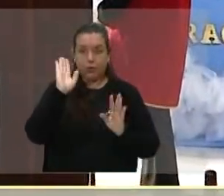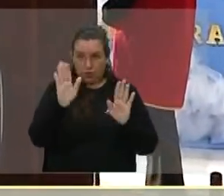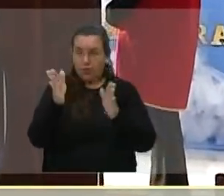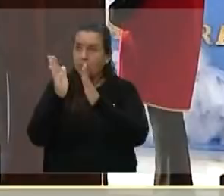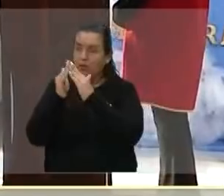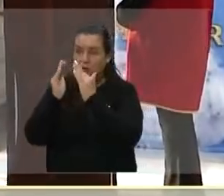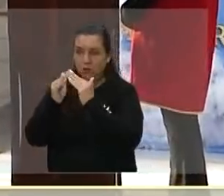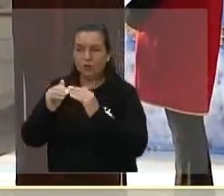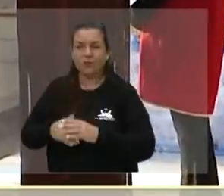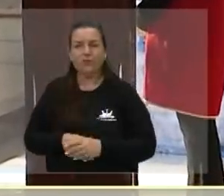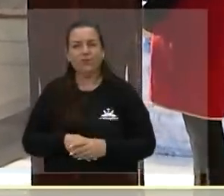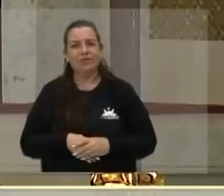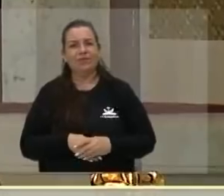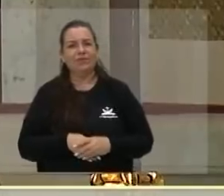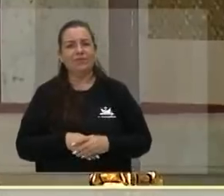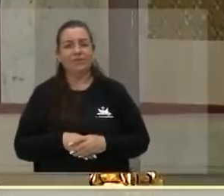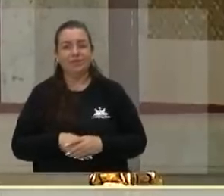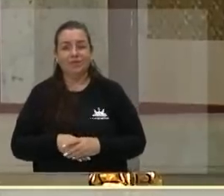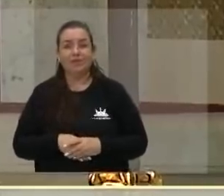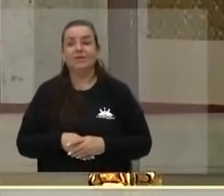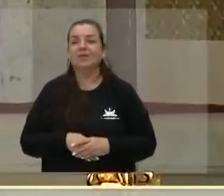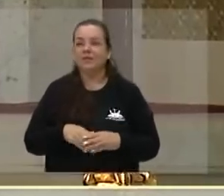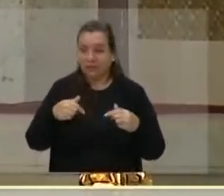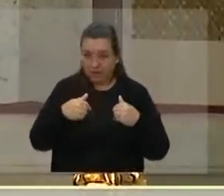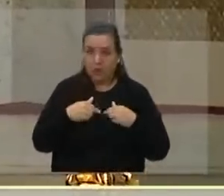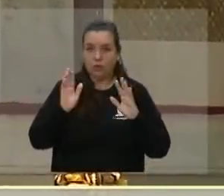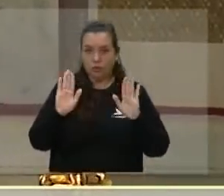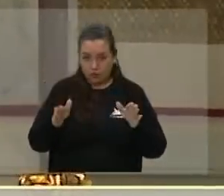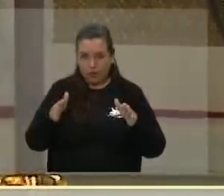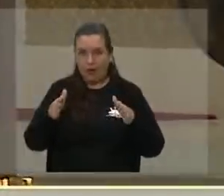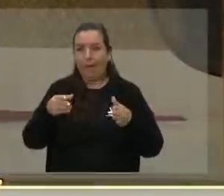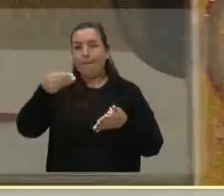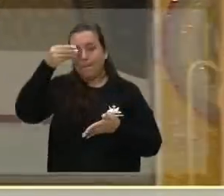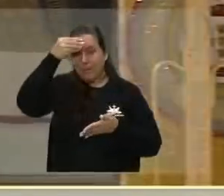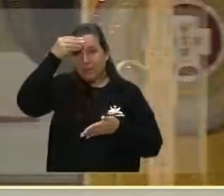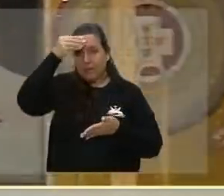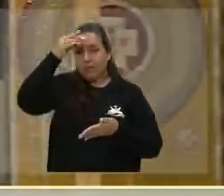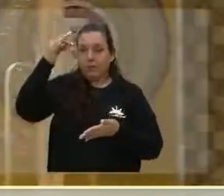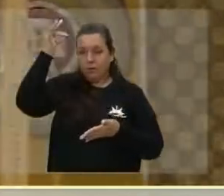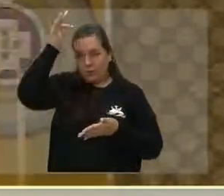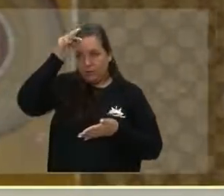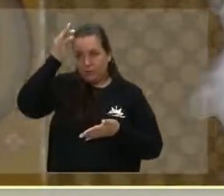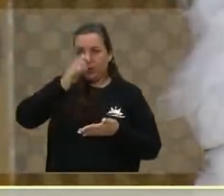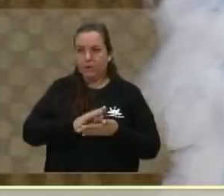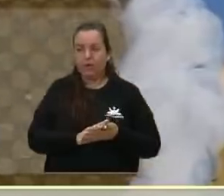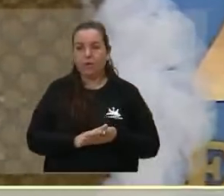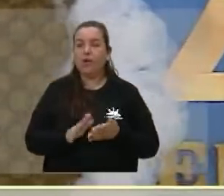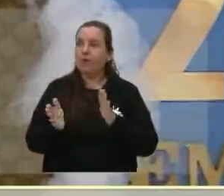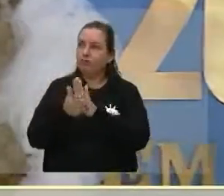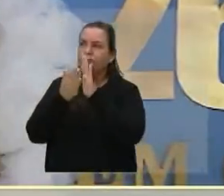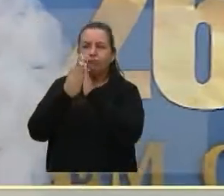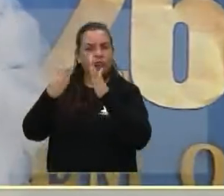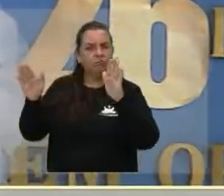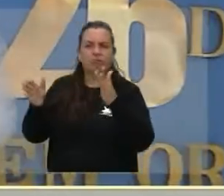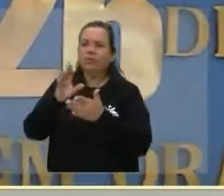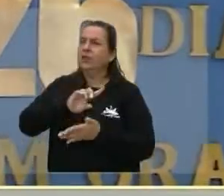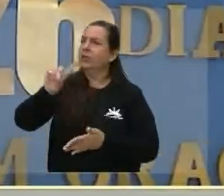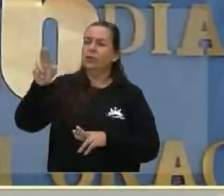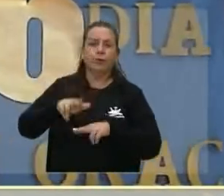já pediu se você já eu fui batizado no espírito santo e louvo a deus por